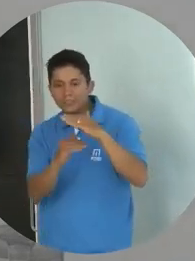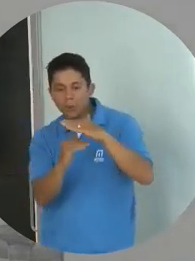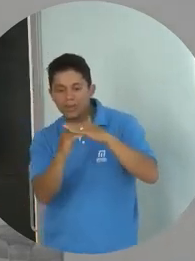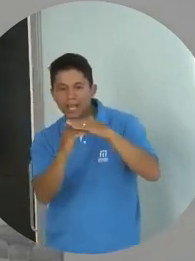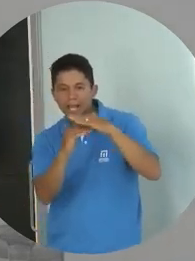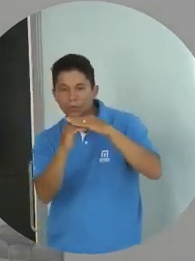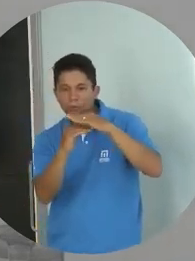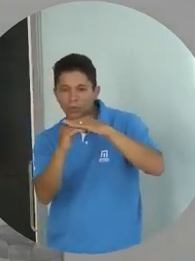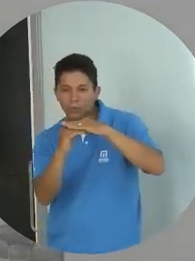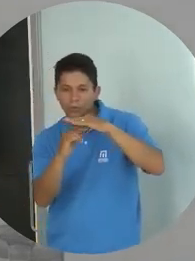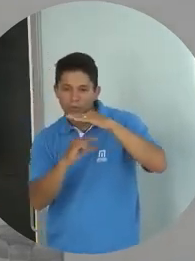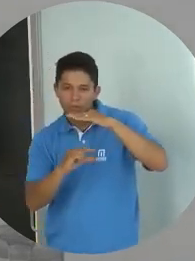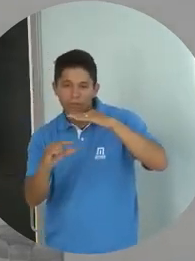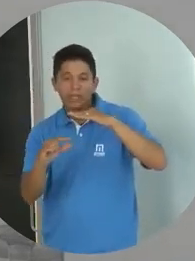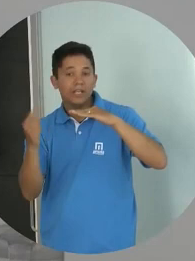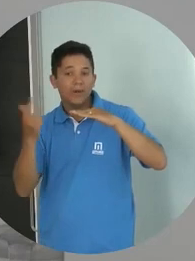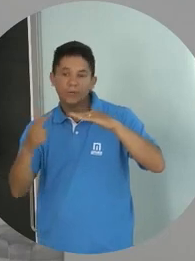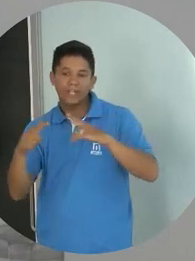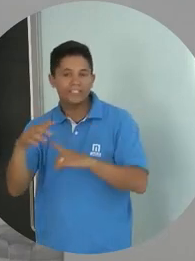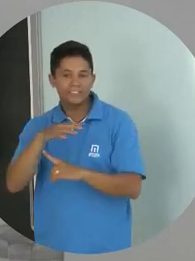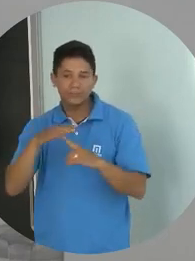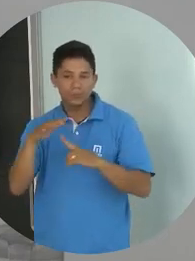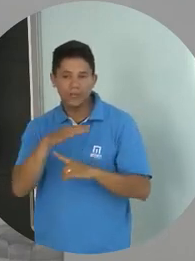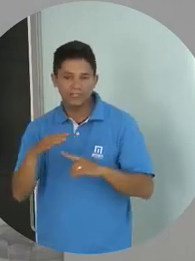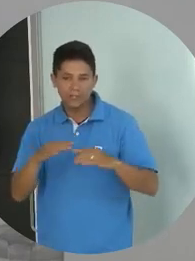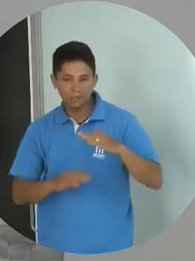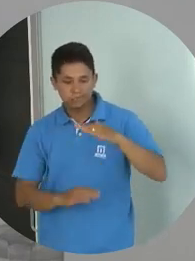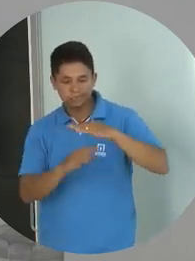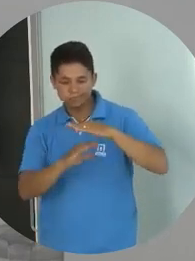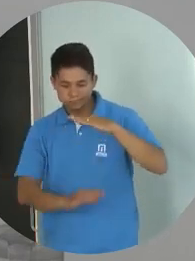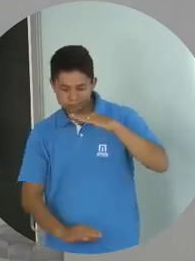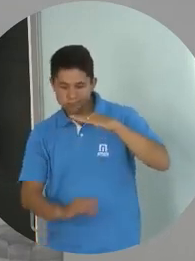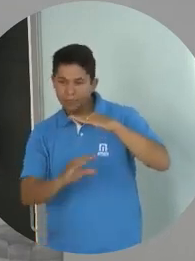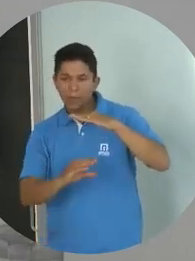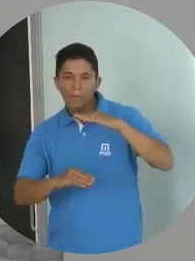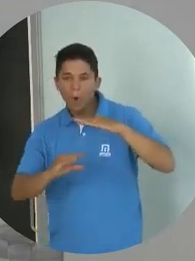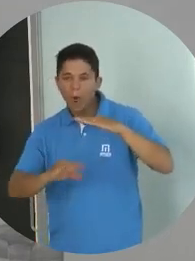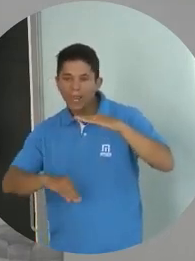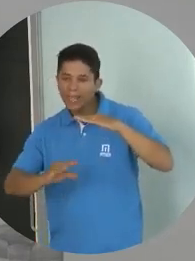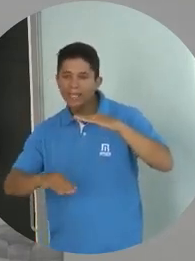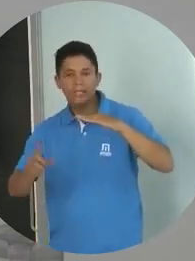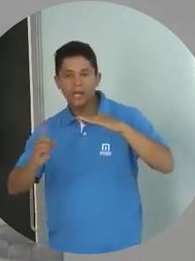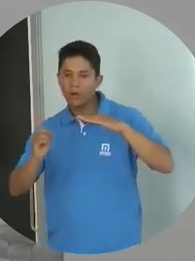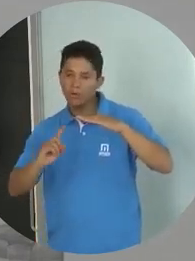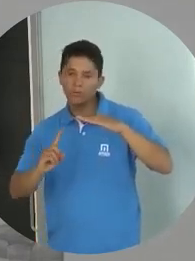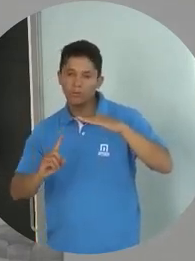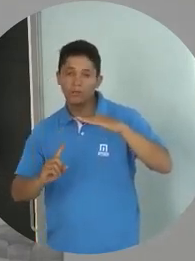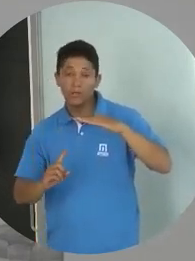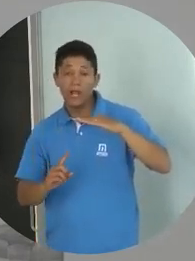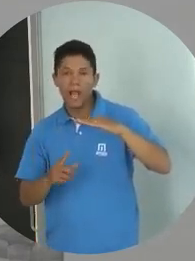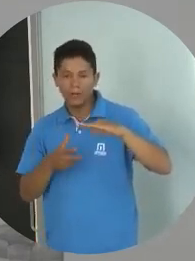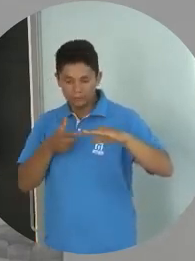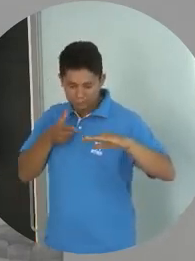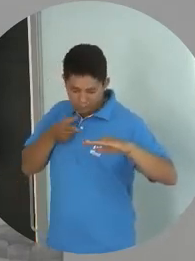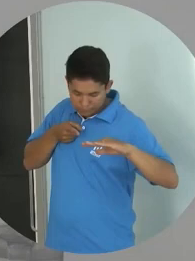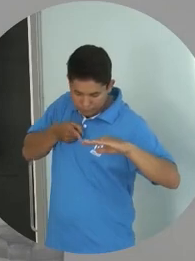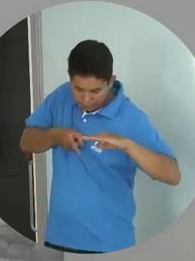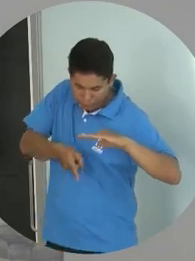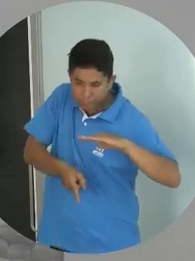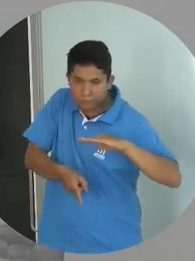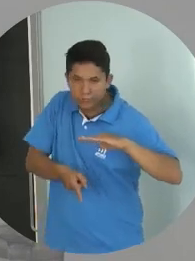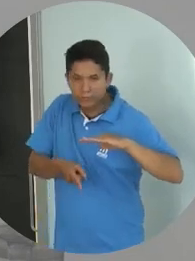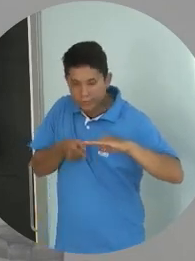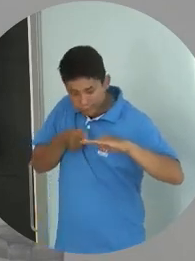direto, não era uma situação que tinha uma camada de solo mole muito abaixo, então, nós realizamos a injeção no contato do